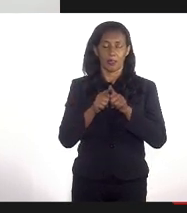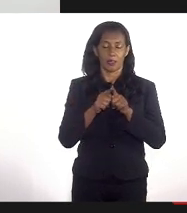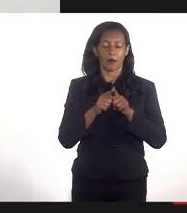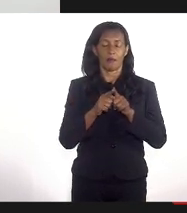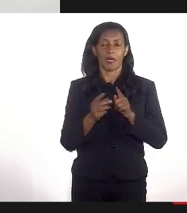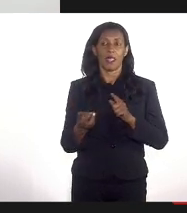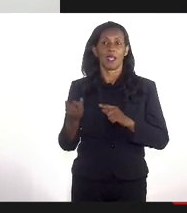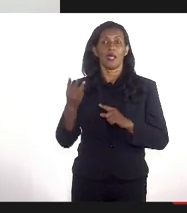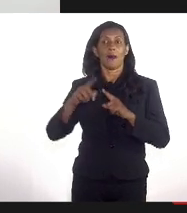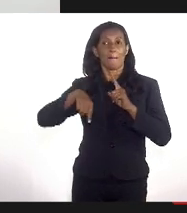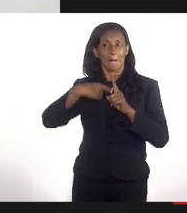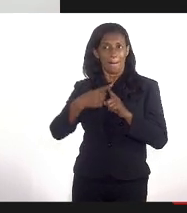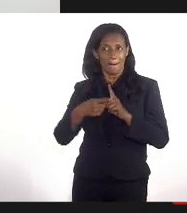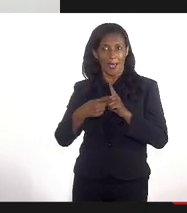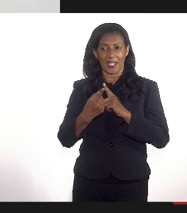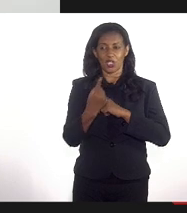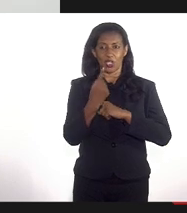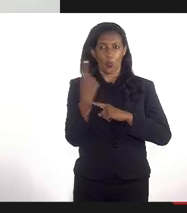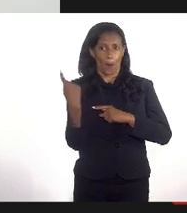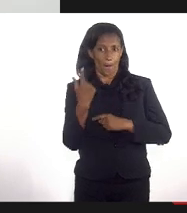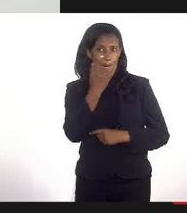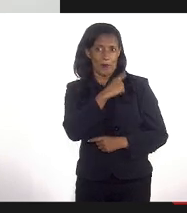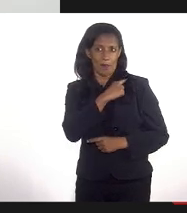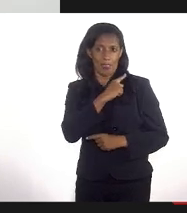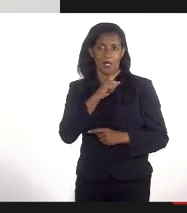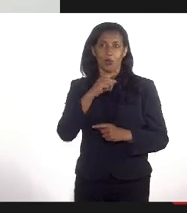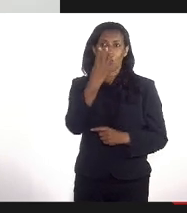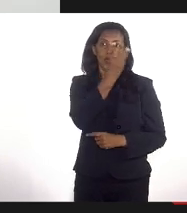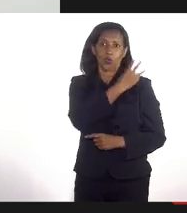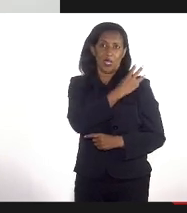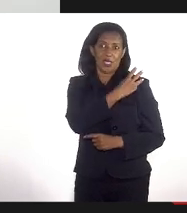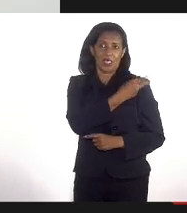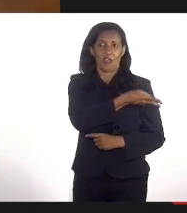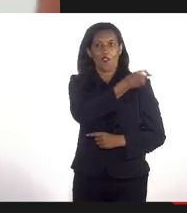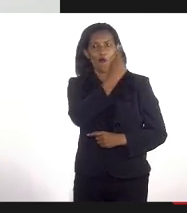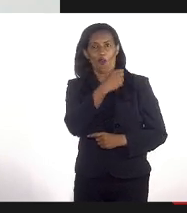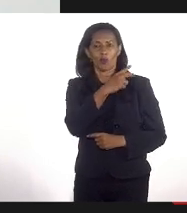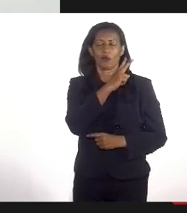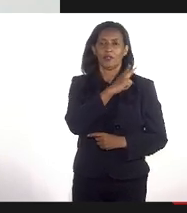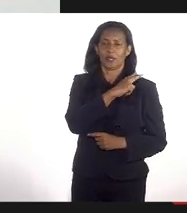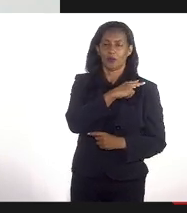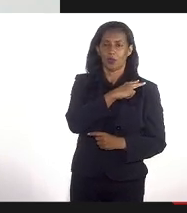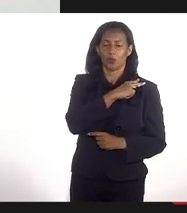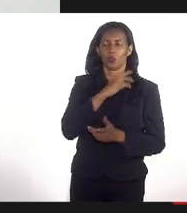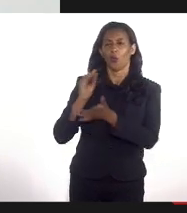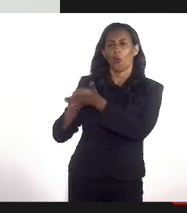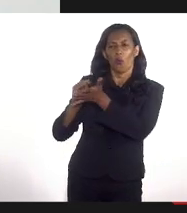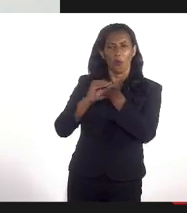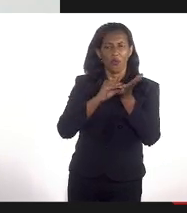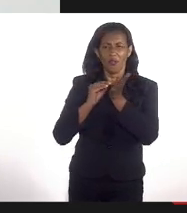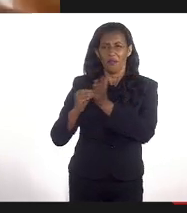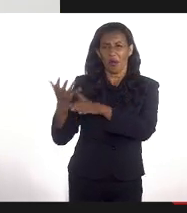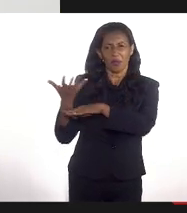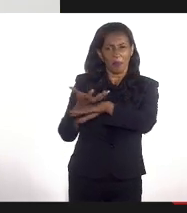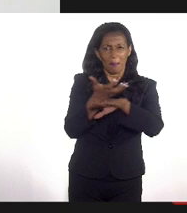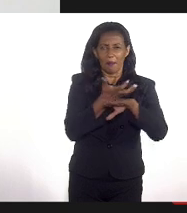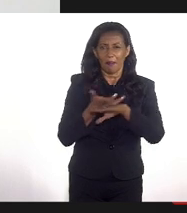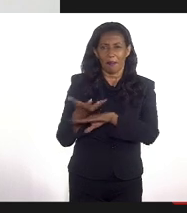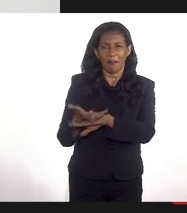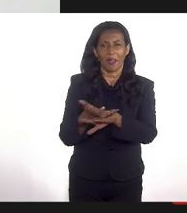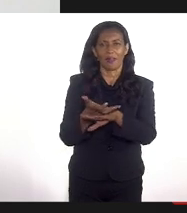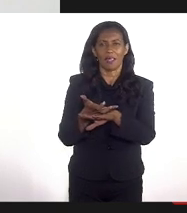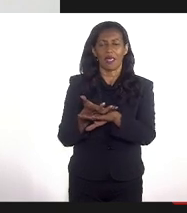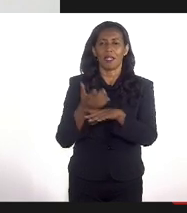segundo. Aqueles que a gente, né, que pedagógico identifica como precisando de